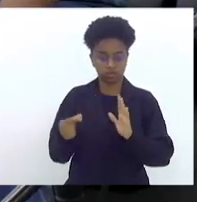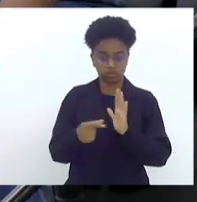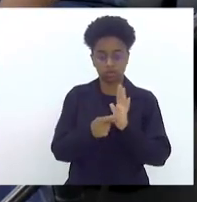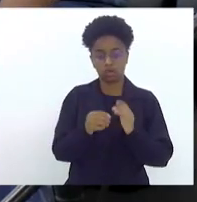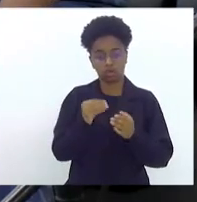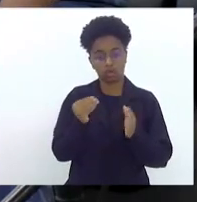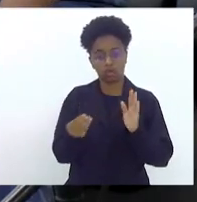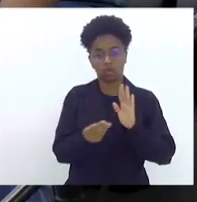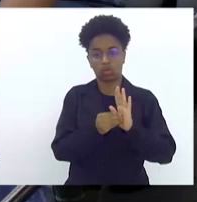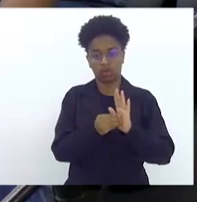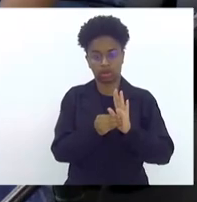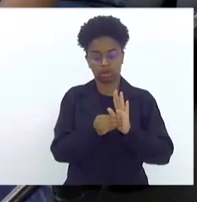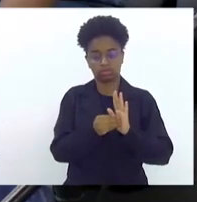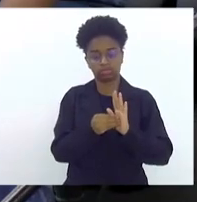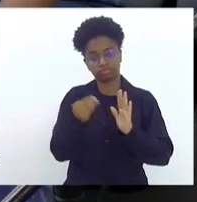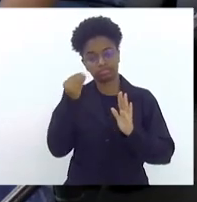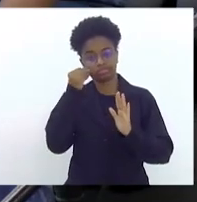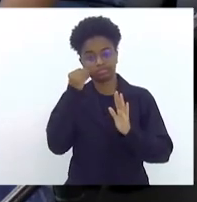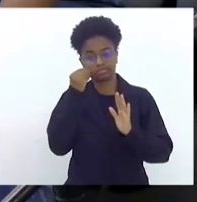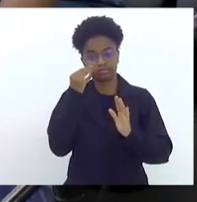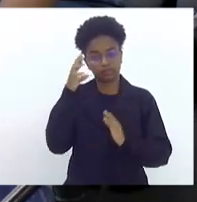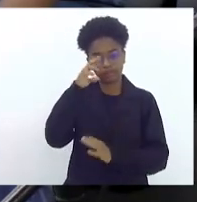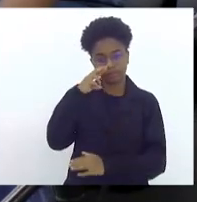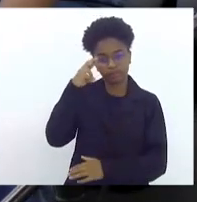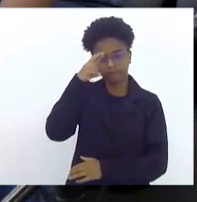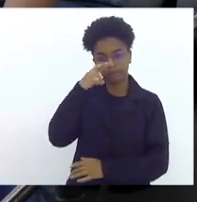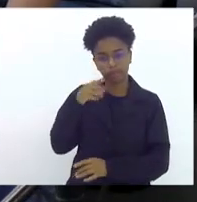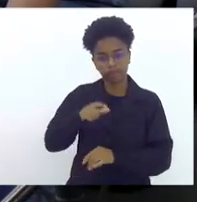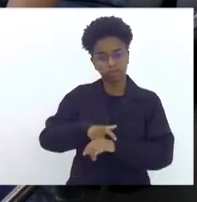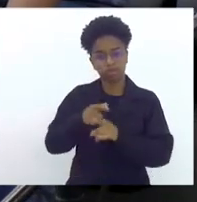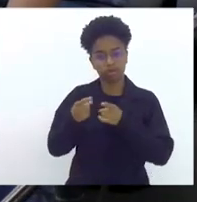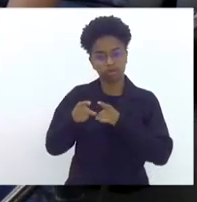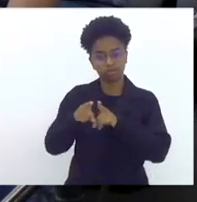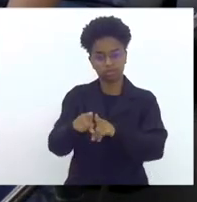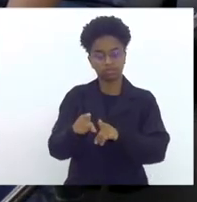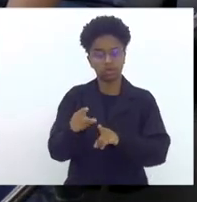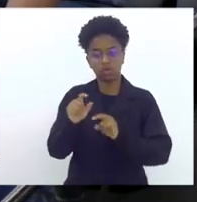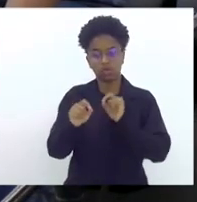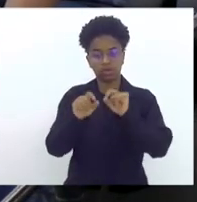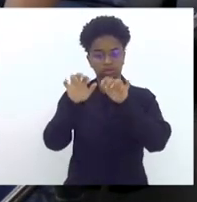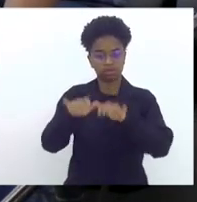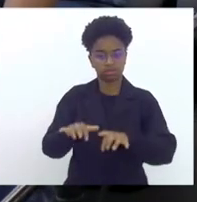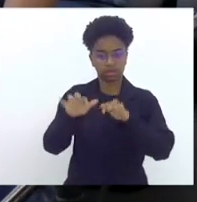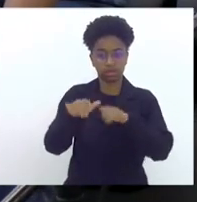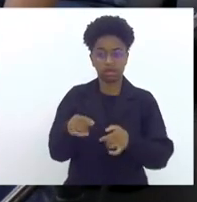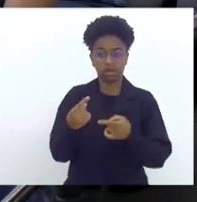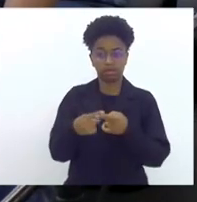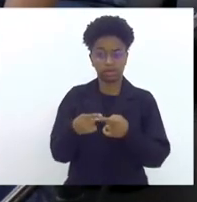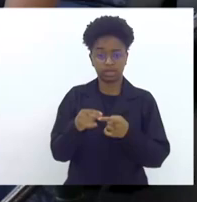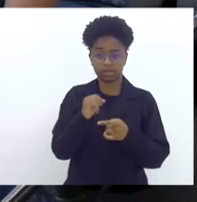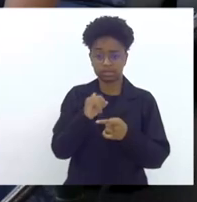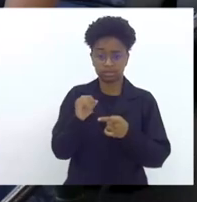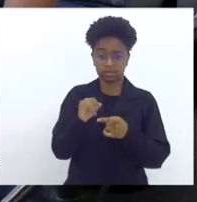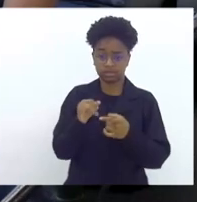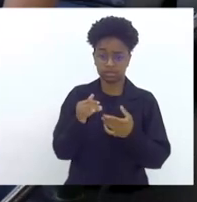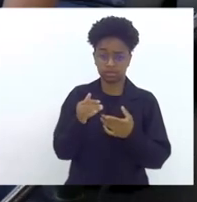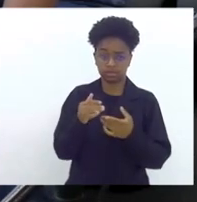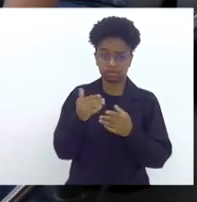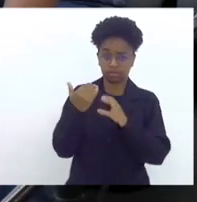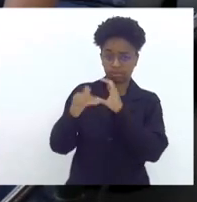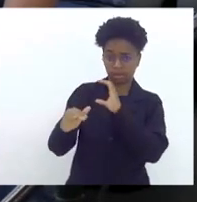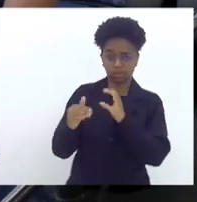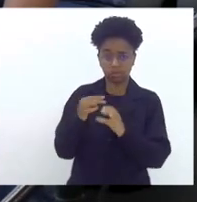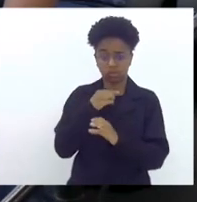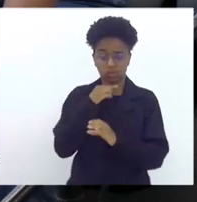um dispositivo do suspeito e fazer uma monitoração em tempo real do que ele tá digitando porque o que ele envia a gente não consegue mais é